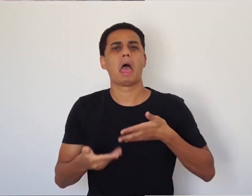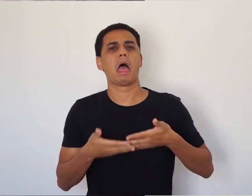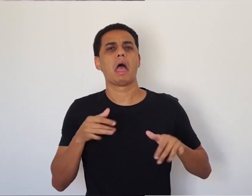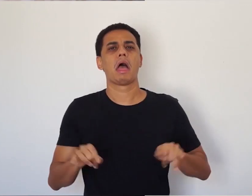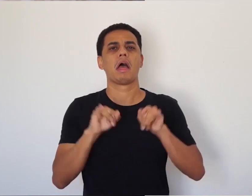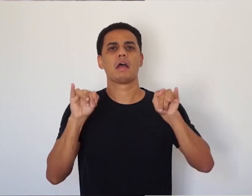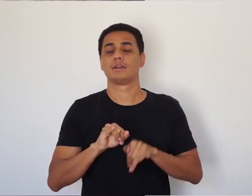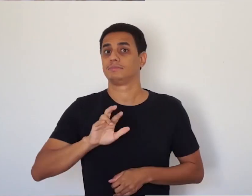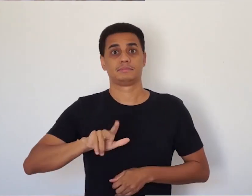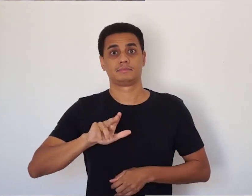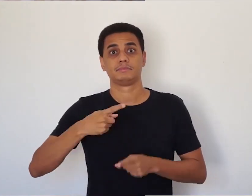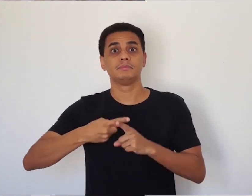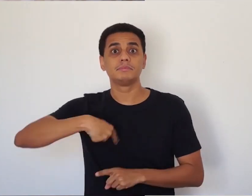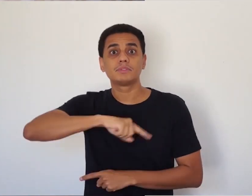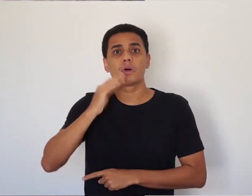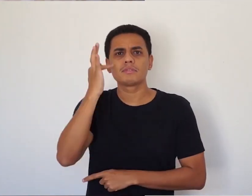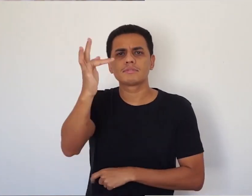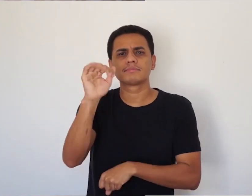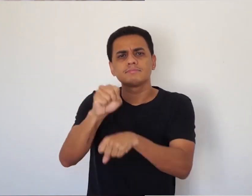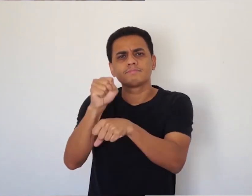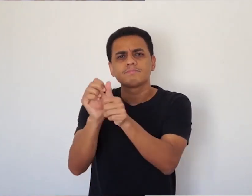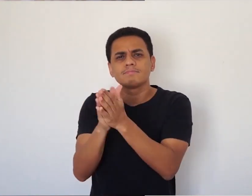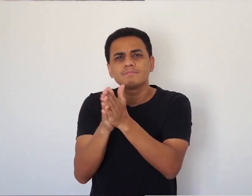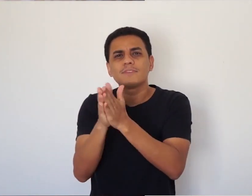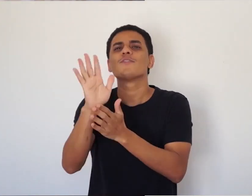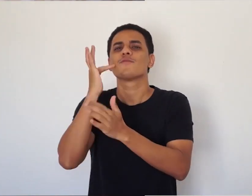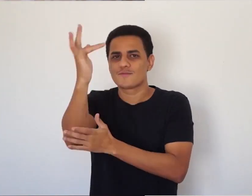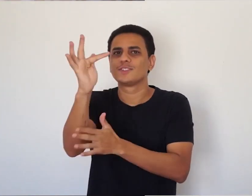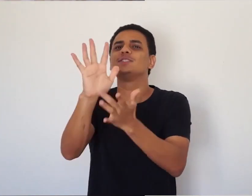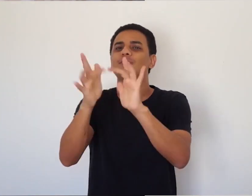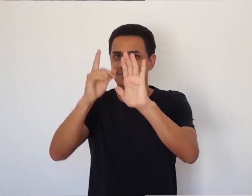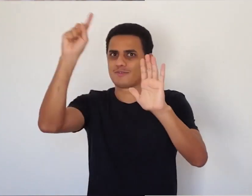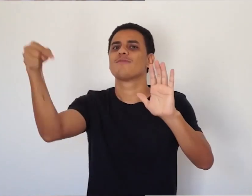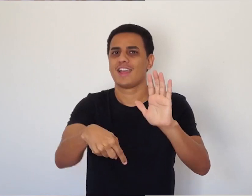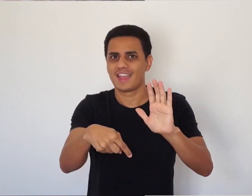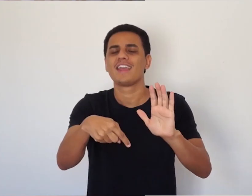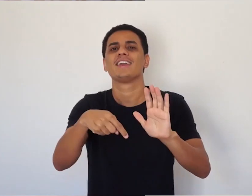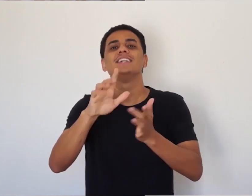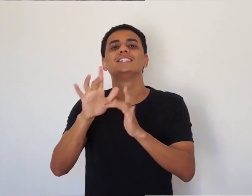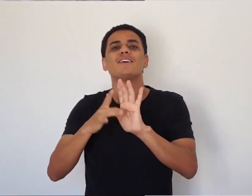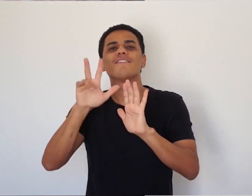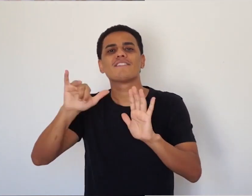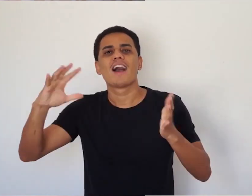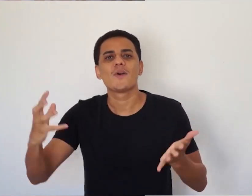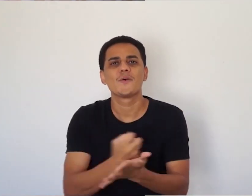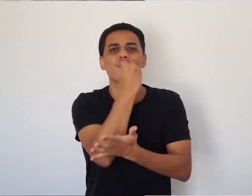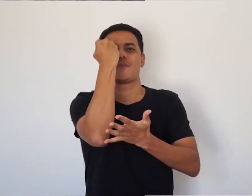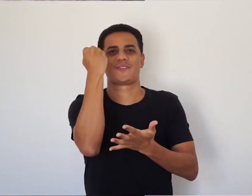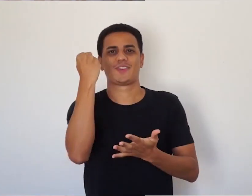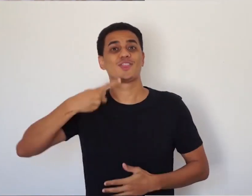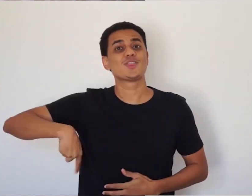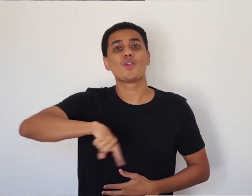nós aguardamos ansiosamente o dia em que o Cordeiro de Deus voltará e ele, como o noivo,